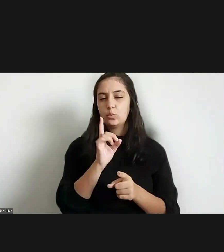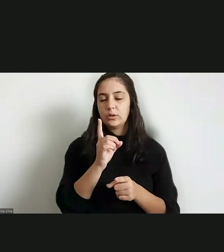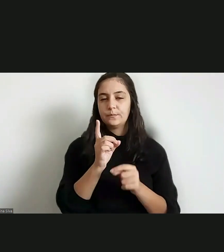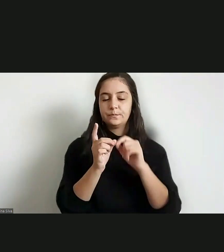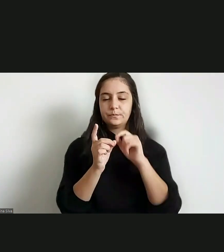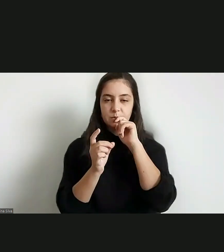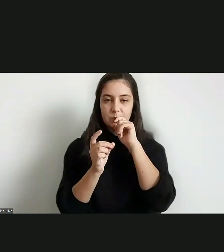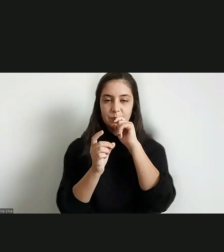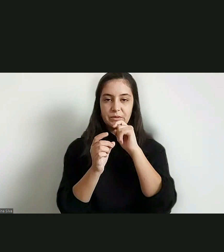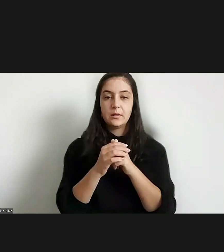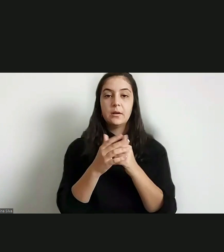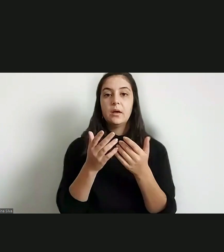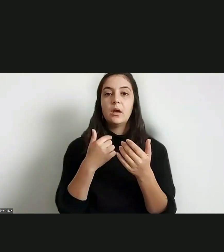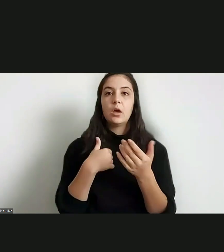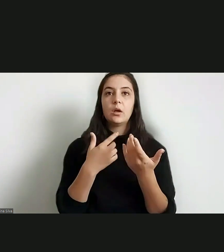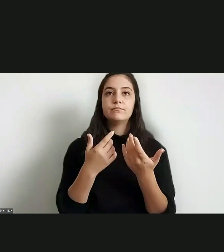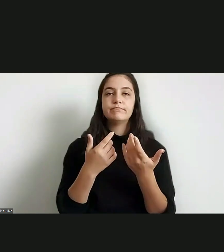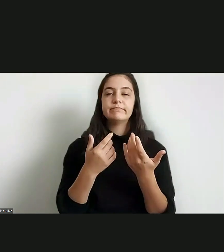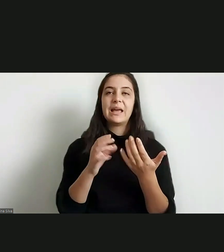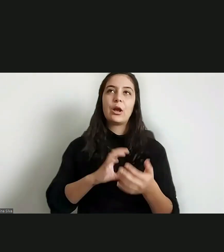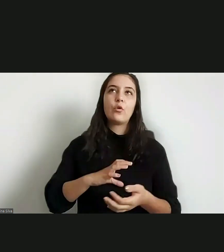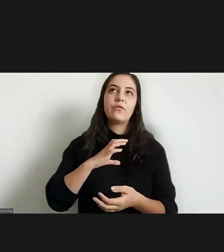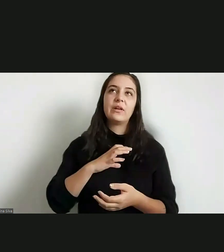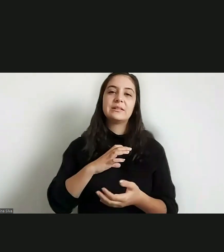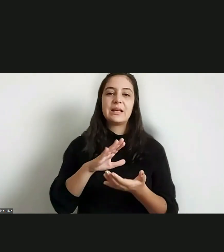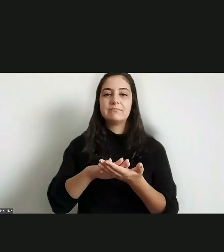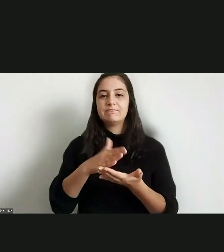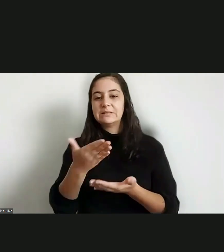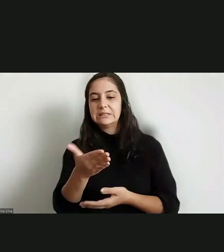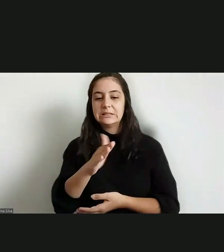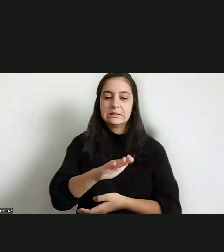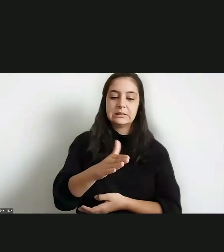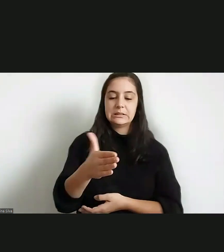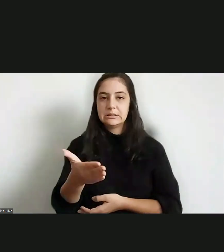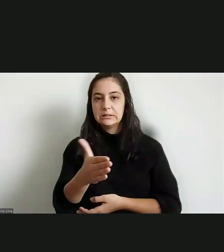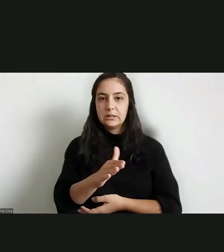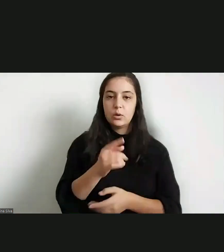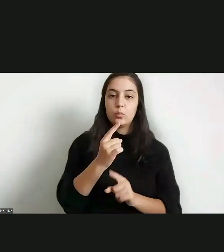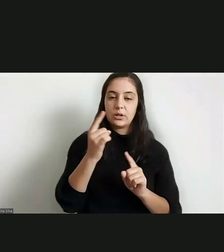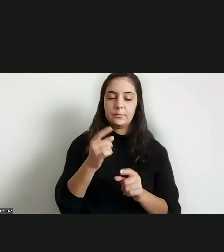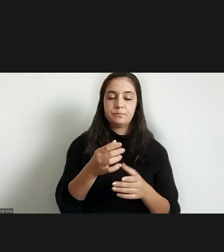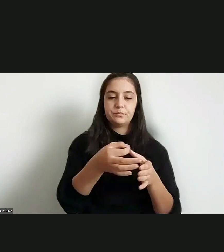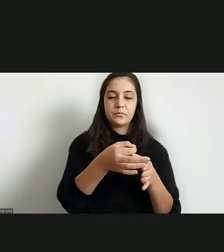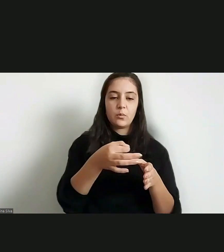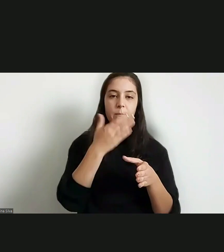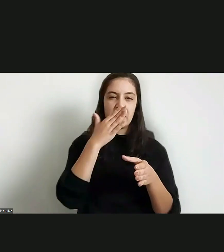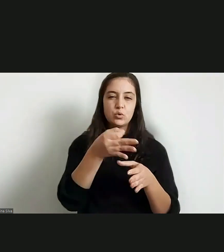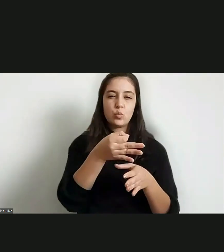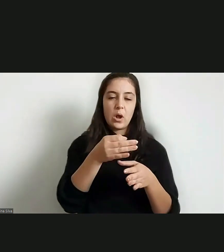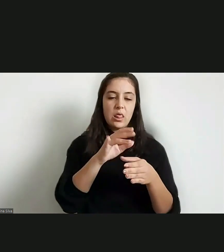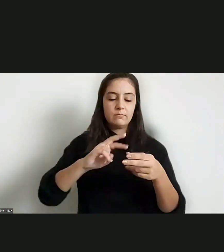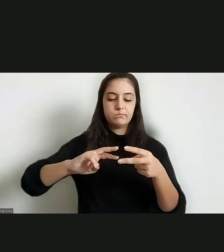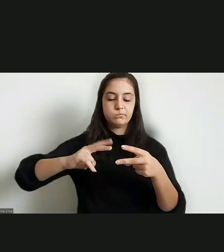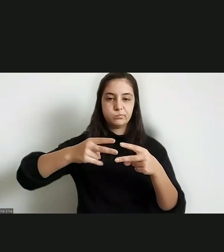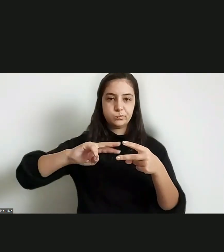confiança é uma moeda com duas faces. E que a primeira face é a dos cidadãos e é sobre esta